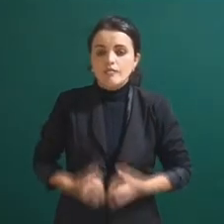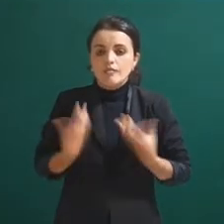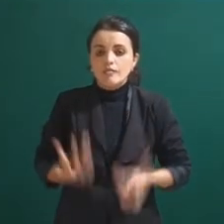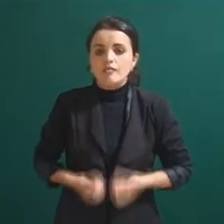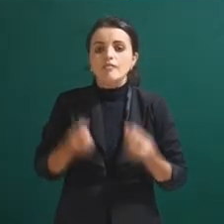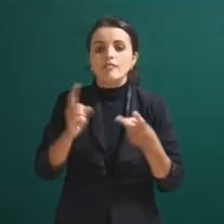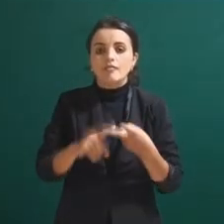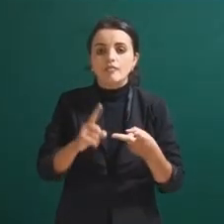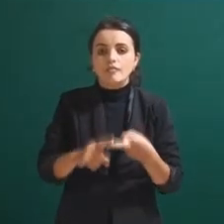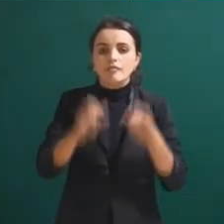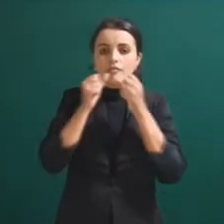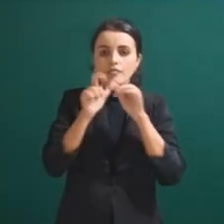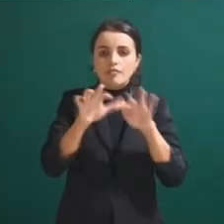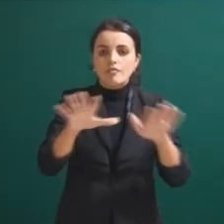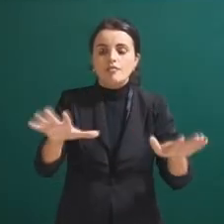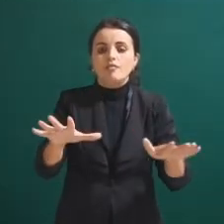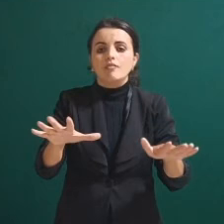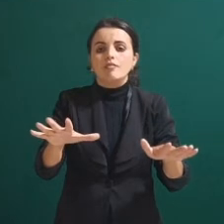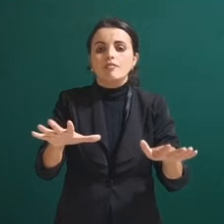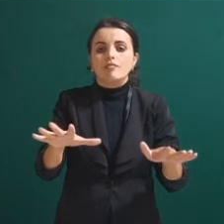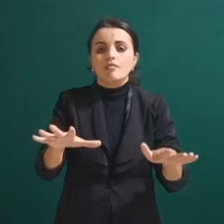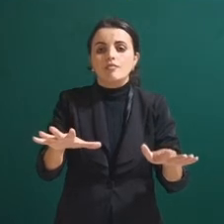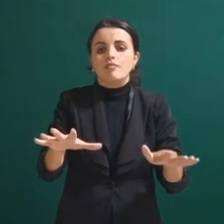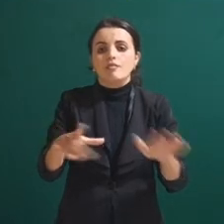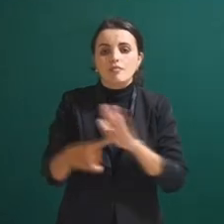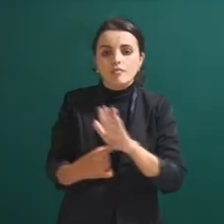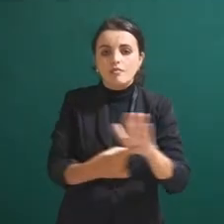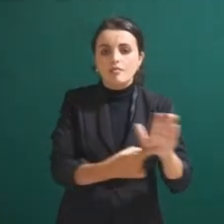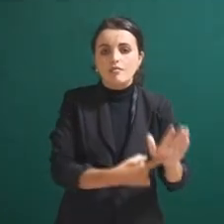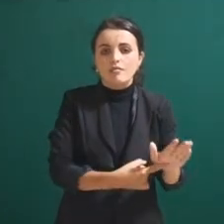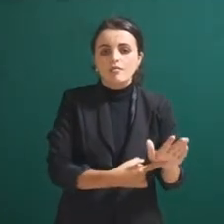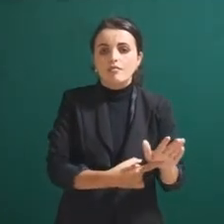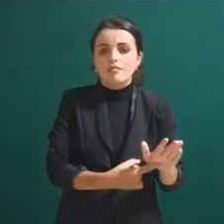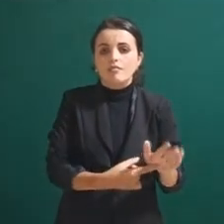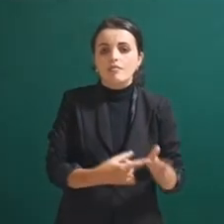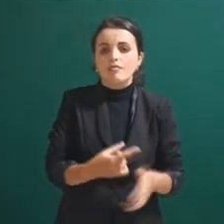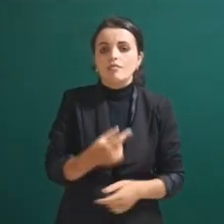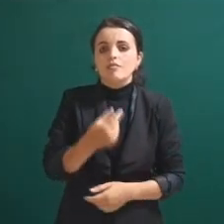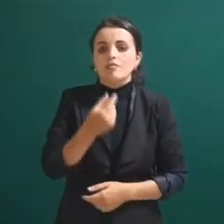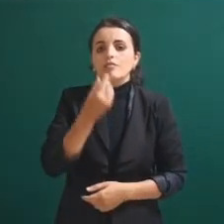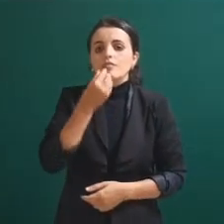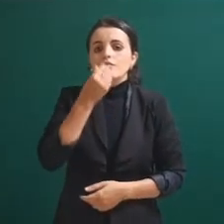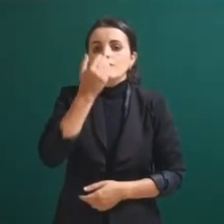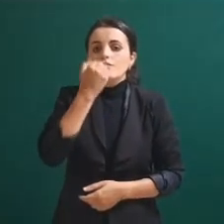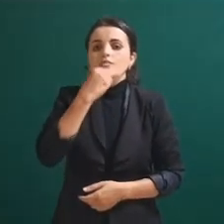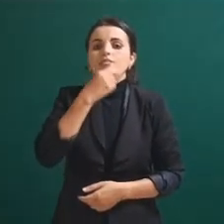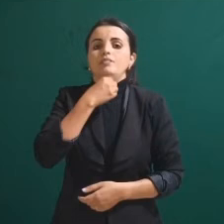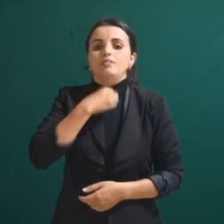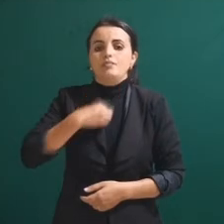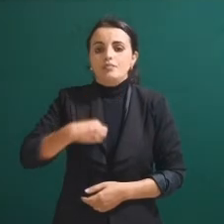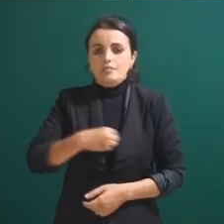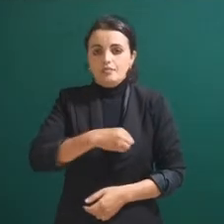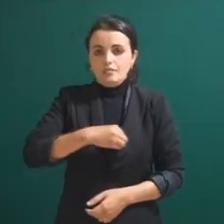eliminação, eles são representados por esses dois, ou melhor, por essa parte aqui do nosso organismo, que